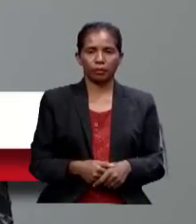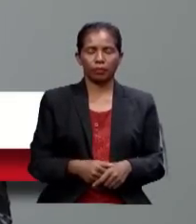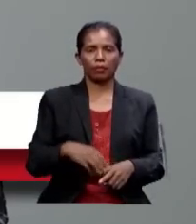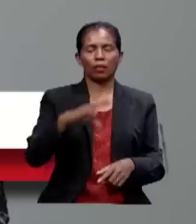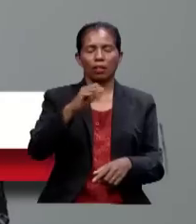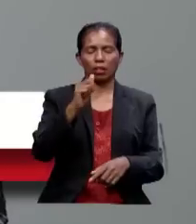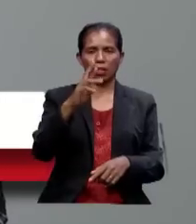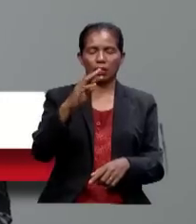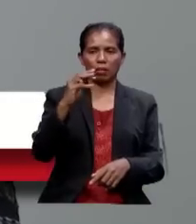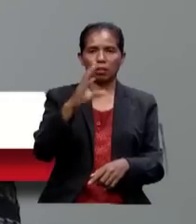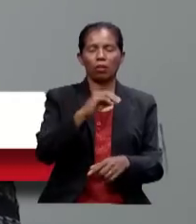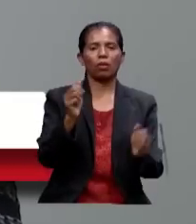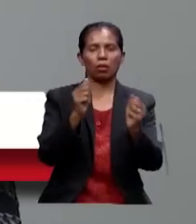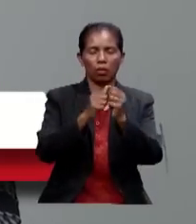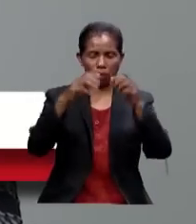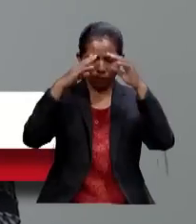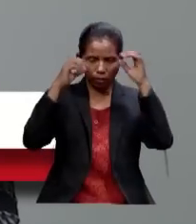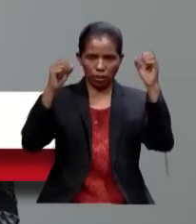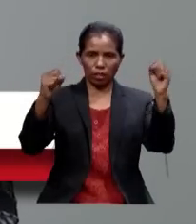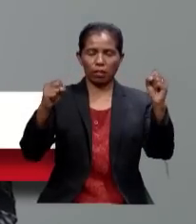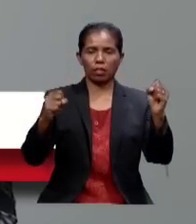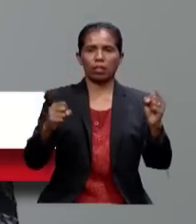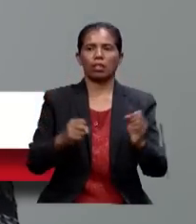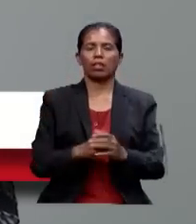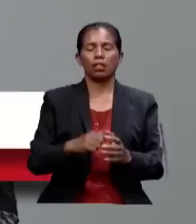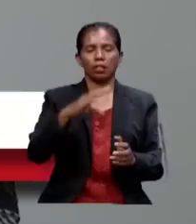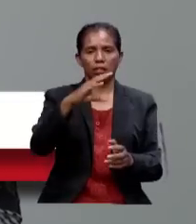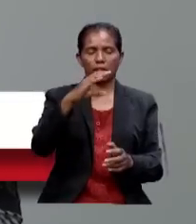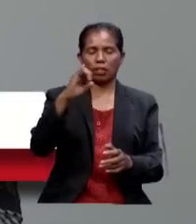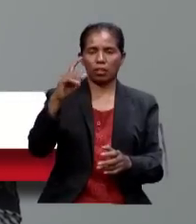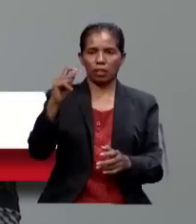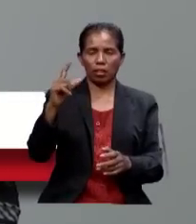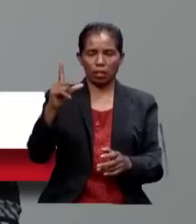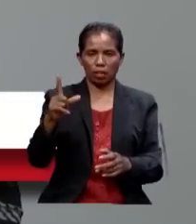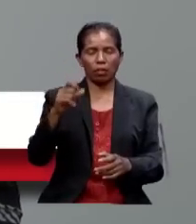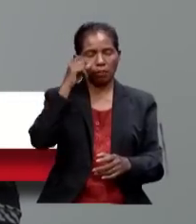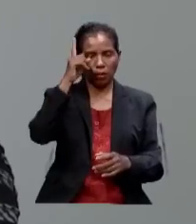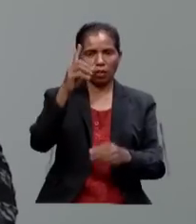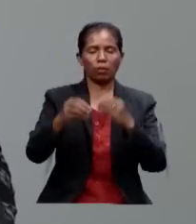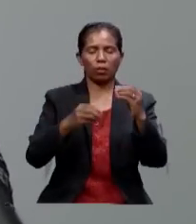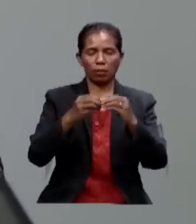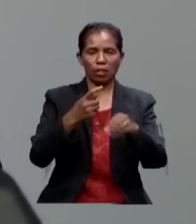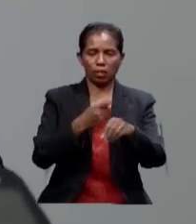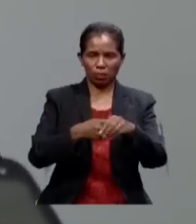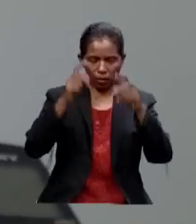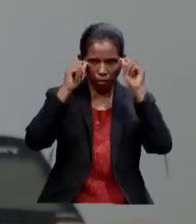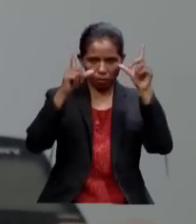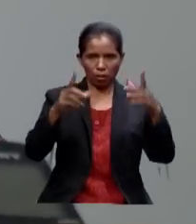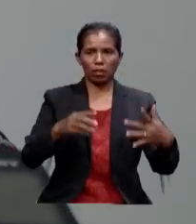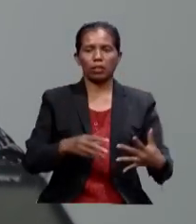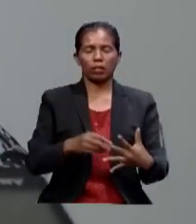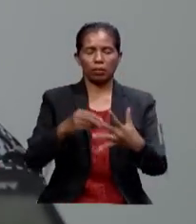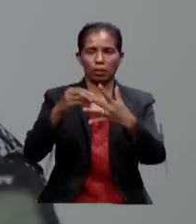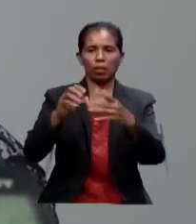Comércio, Liu-Liu, o presidente de Câmara Comércio, atu bele comprende liu tan situasaun Timor ninian liu